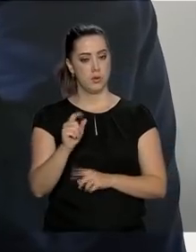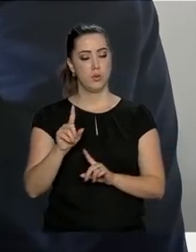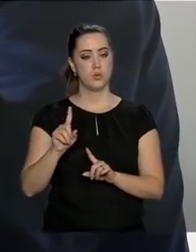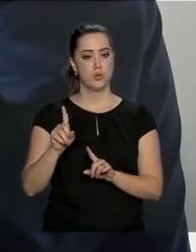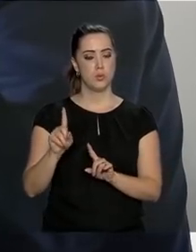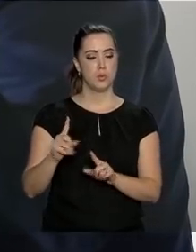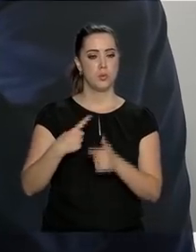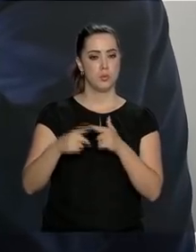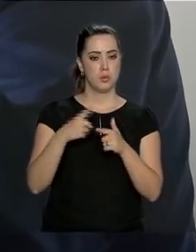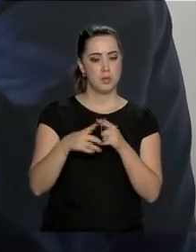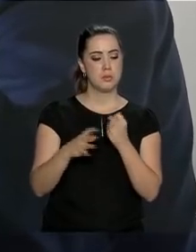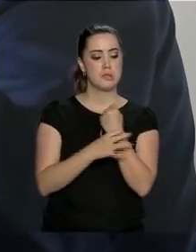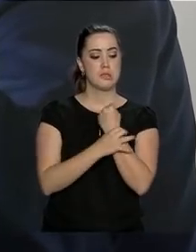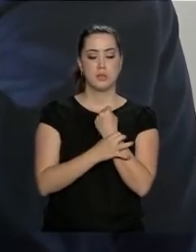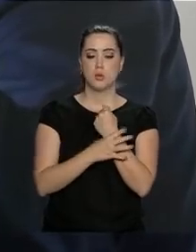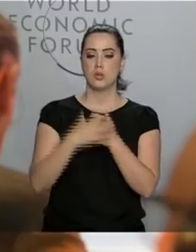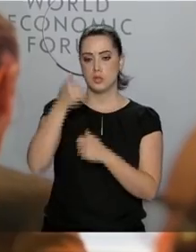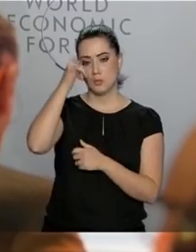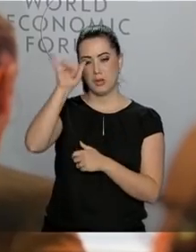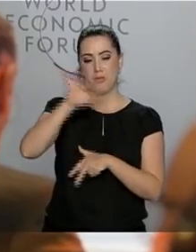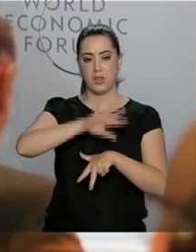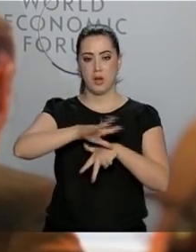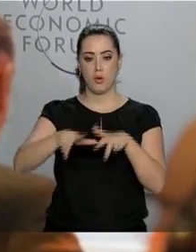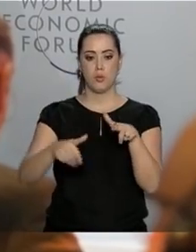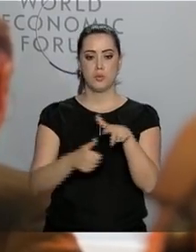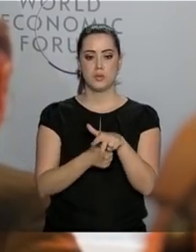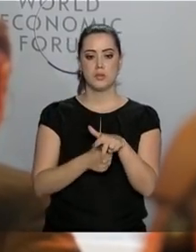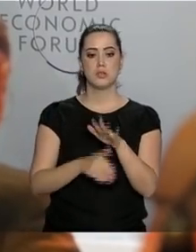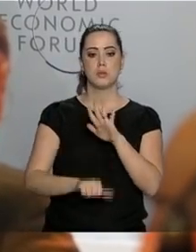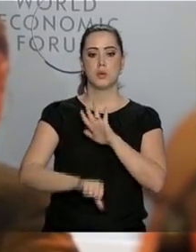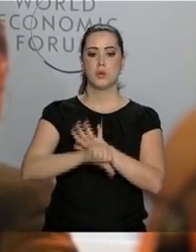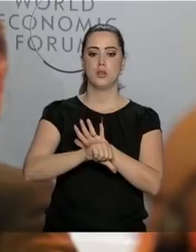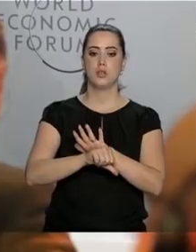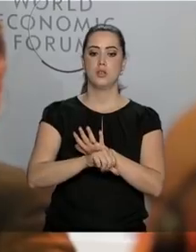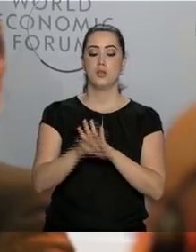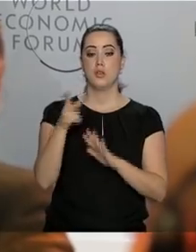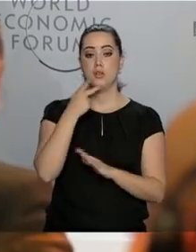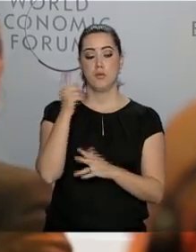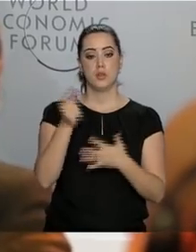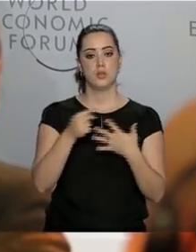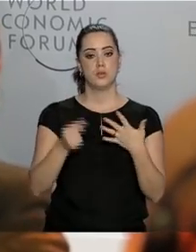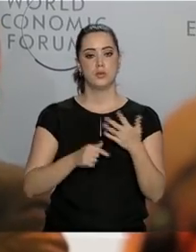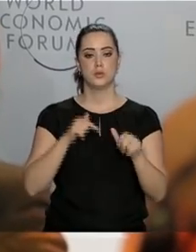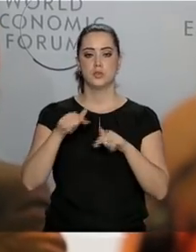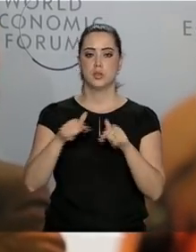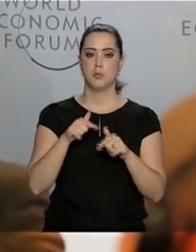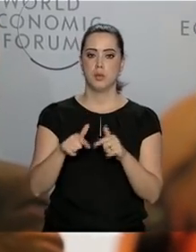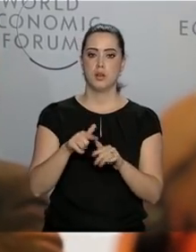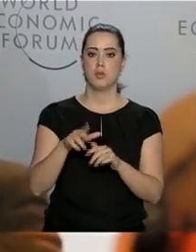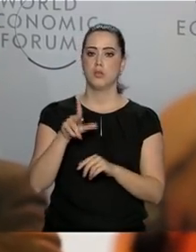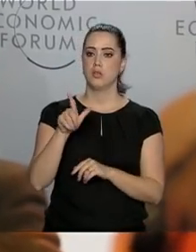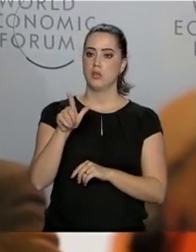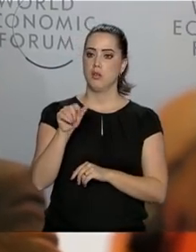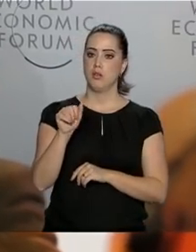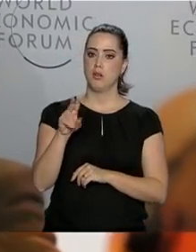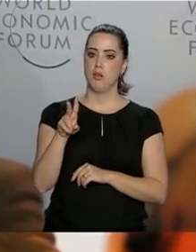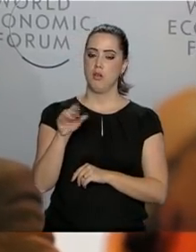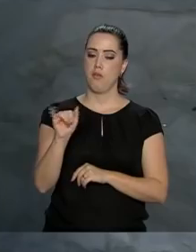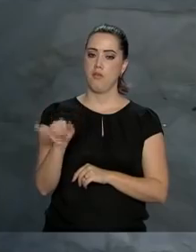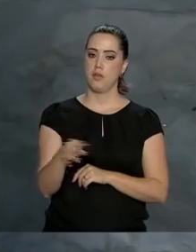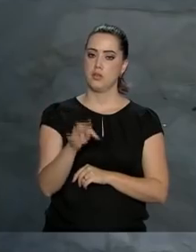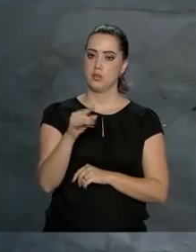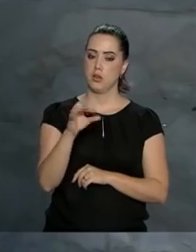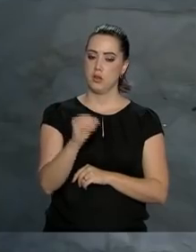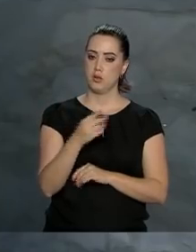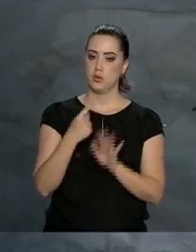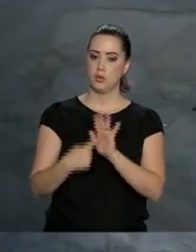segurança pública e o combate à corrupção e também à criminalidade. Ele citou a Operação Lava Jato, que revelou